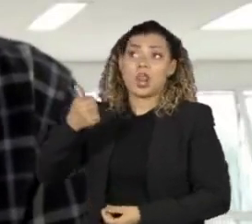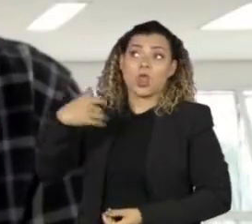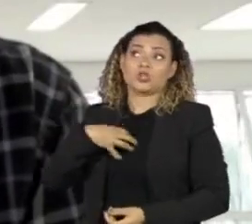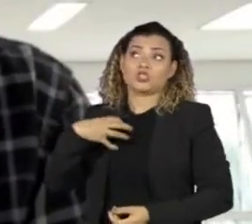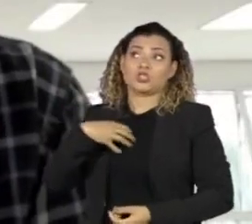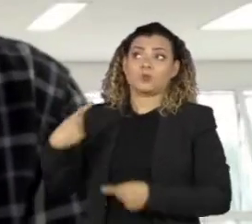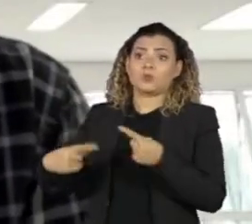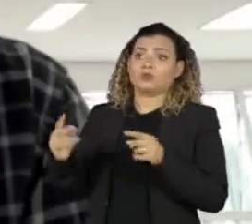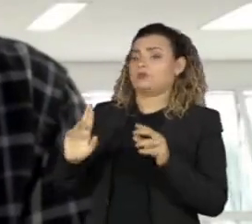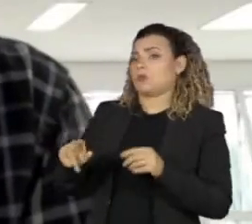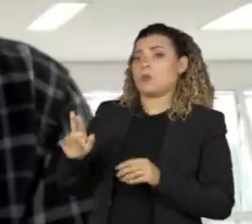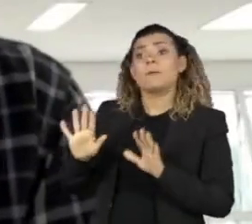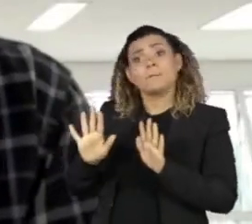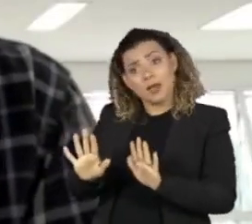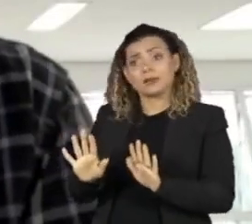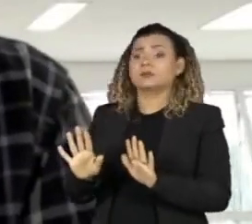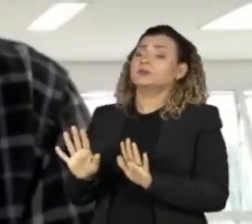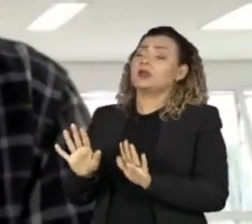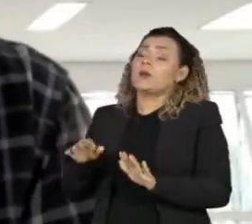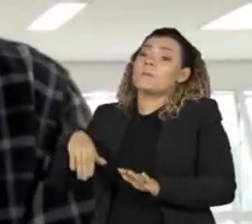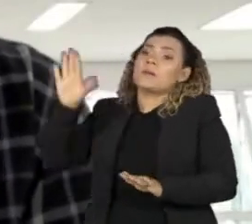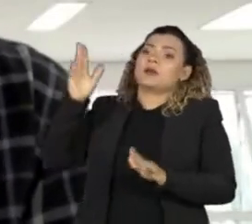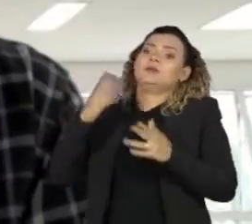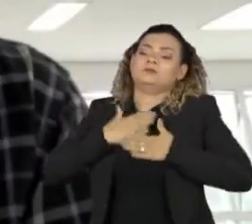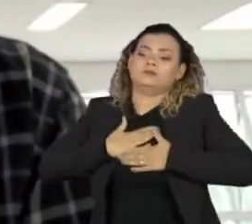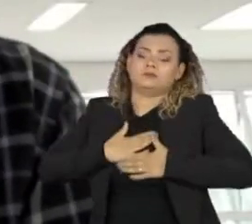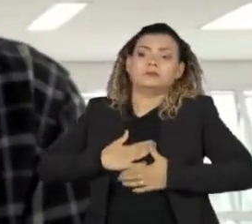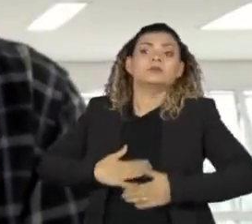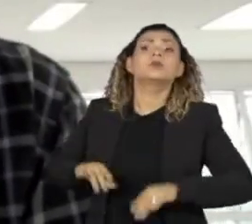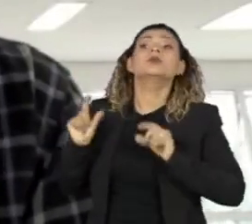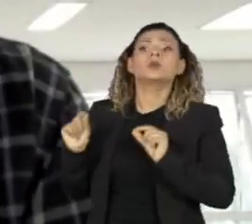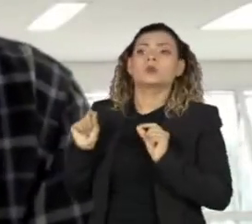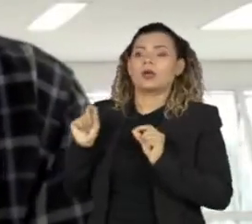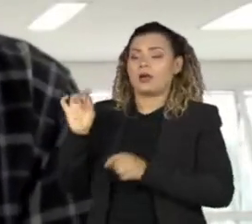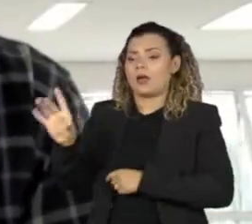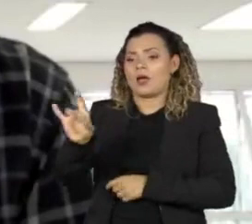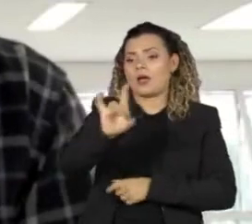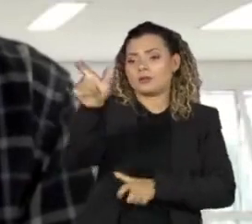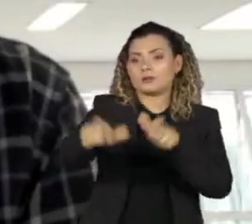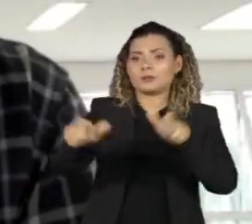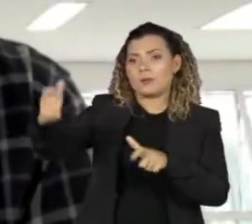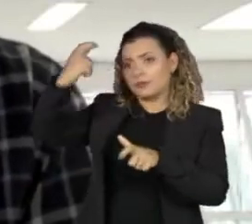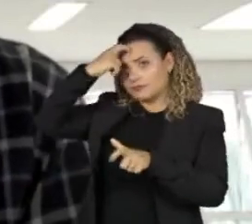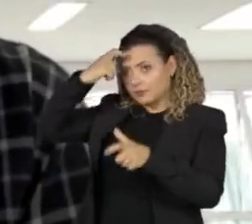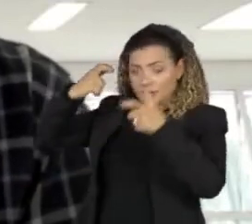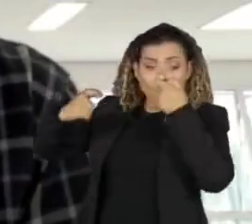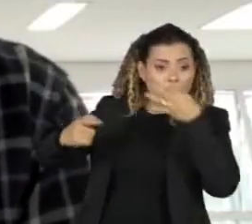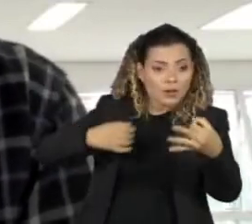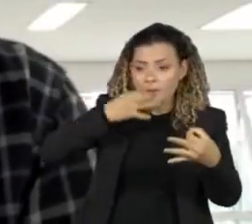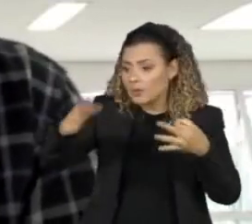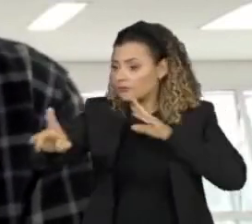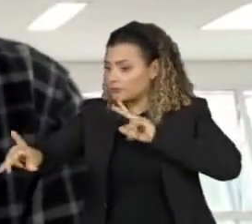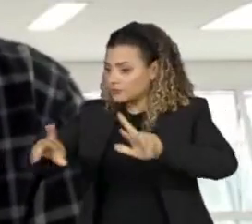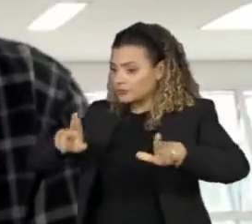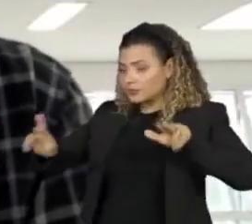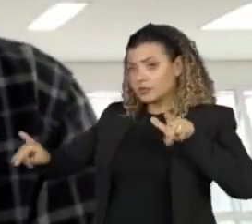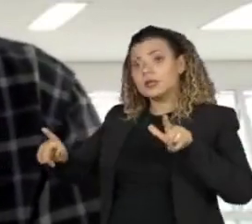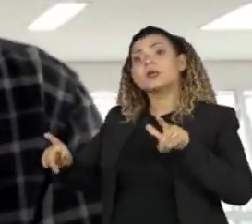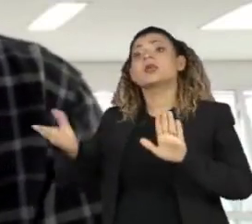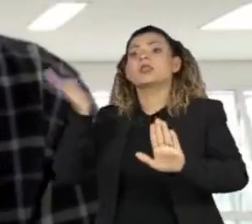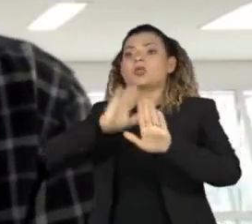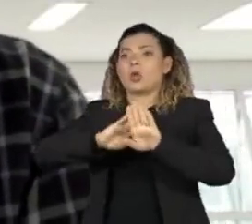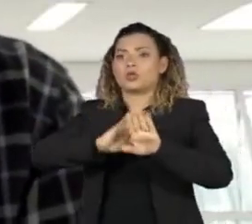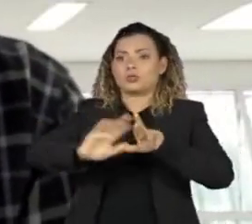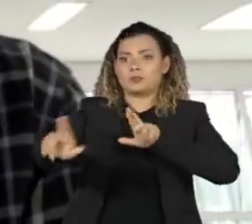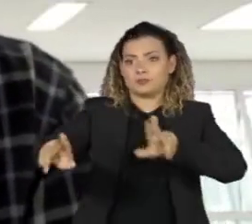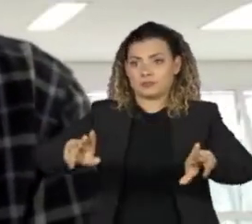mais plausível, porque ele pressupõe a coexistência entre indivíduos que têm pensamentos e ideologias diferentes. A democracia